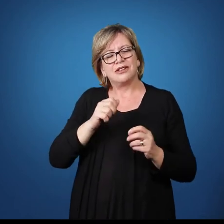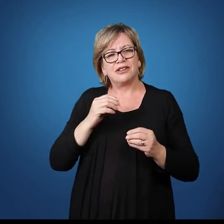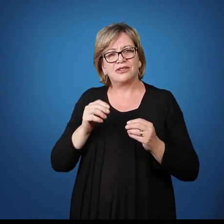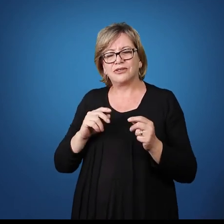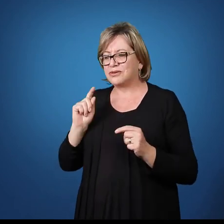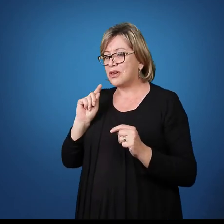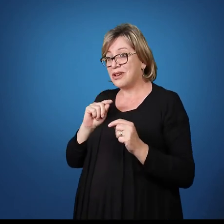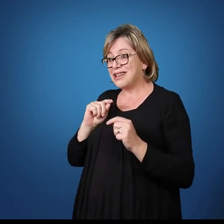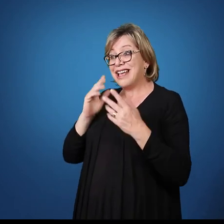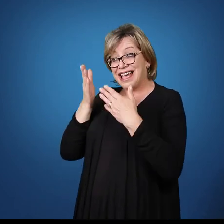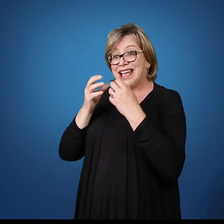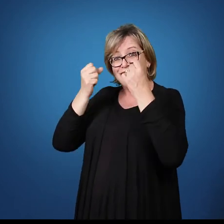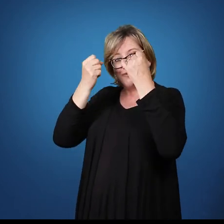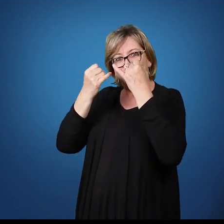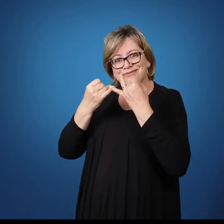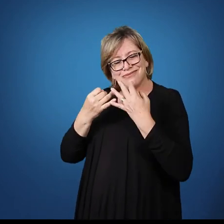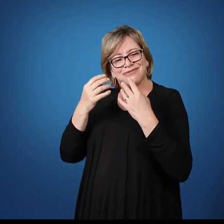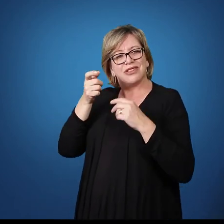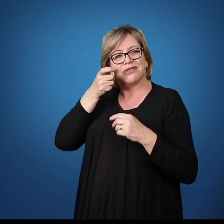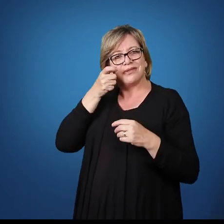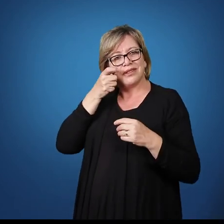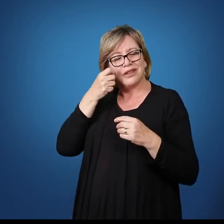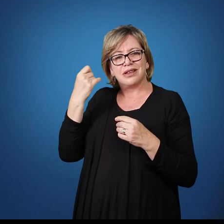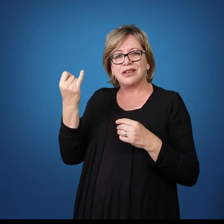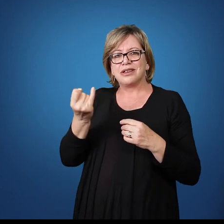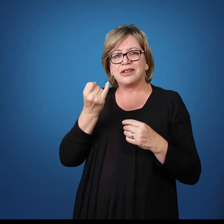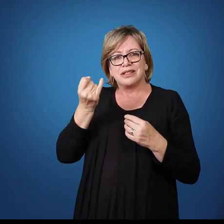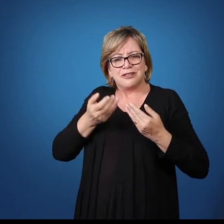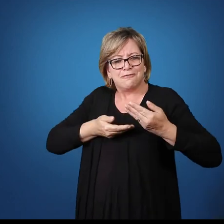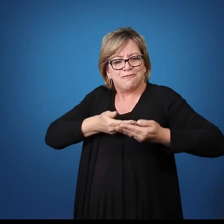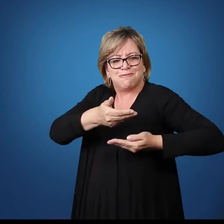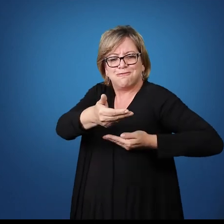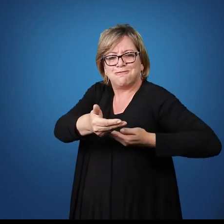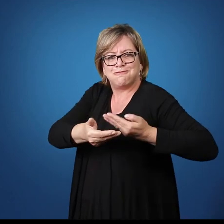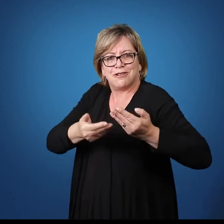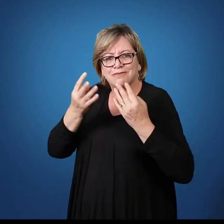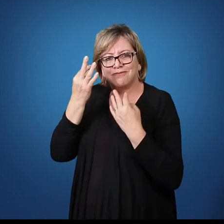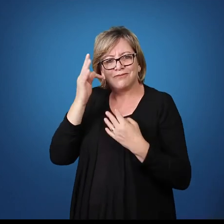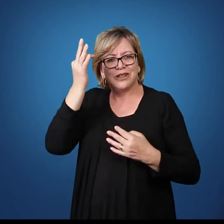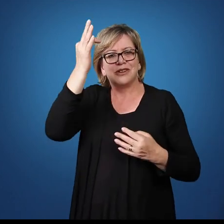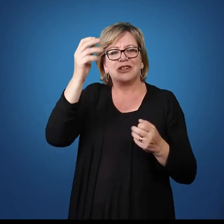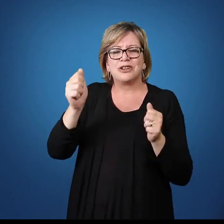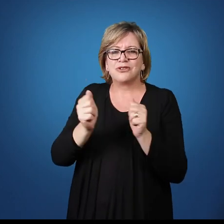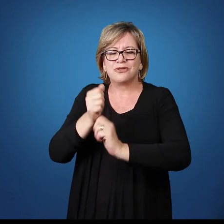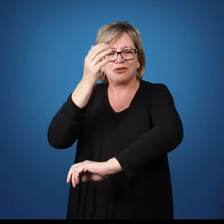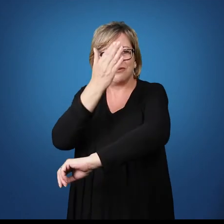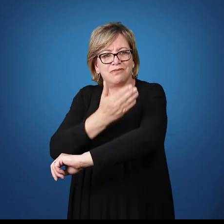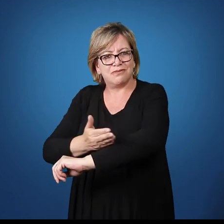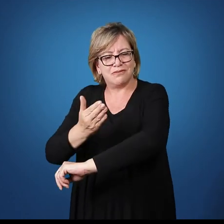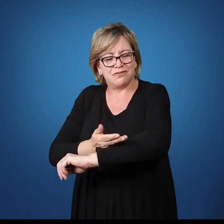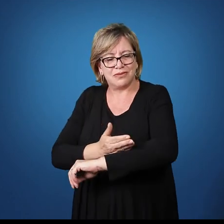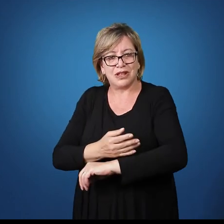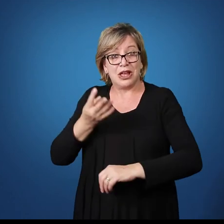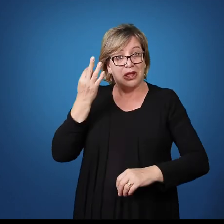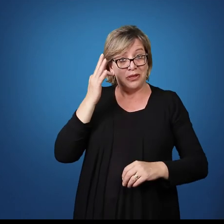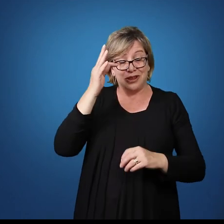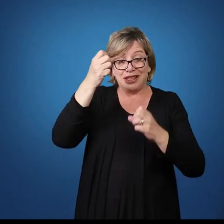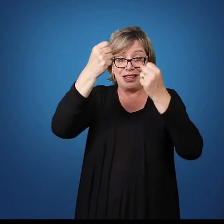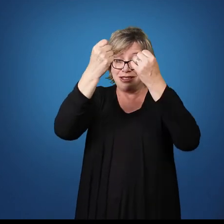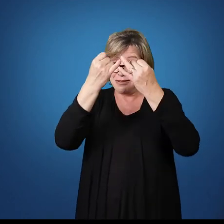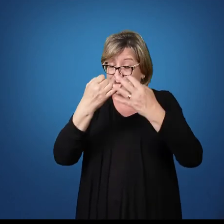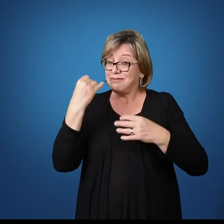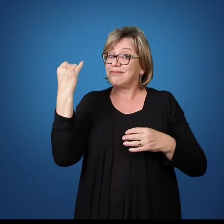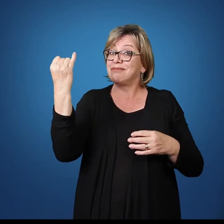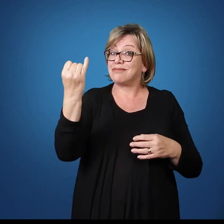observamos a importância da relação entre a teoria e a prática, né? A teoria, ela traz subsídios importantes para que o